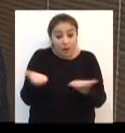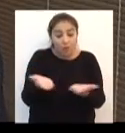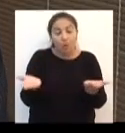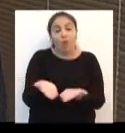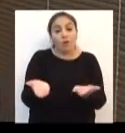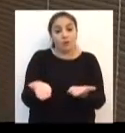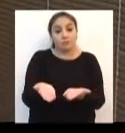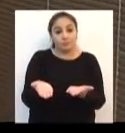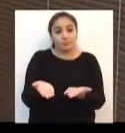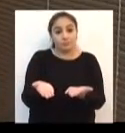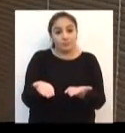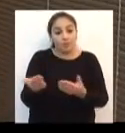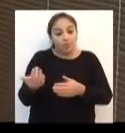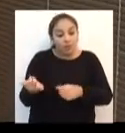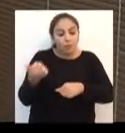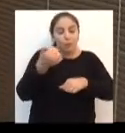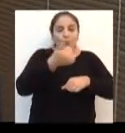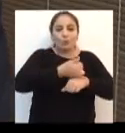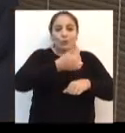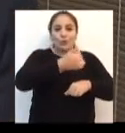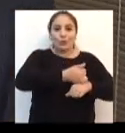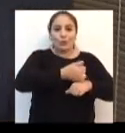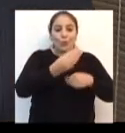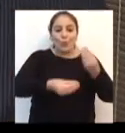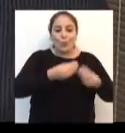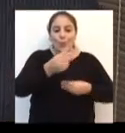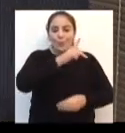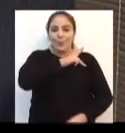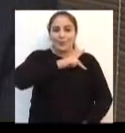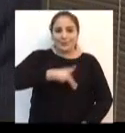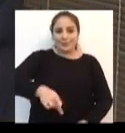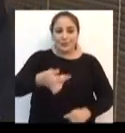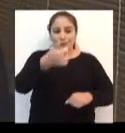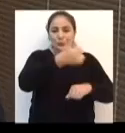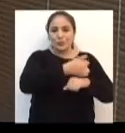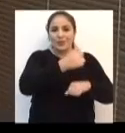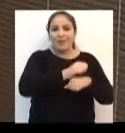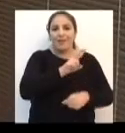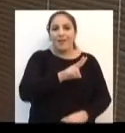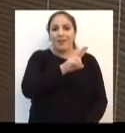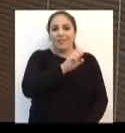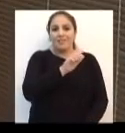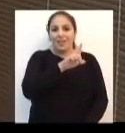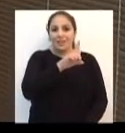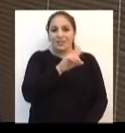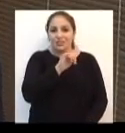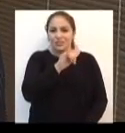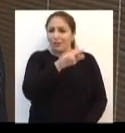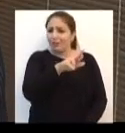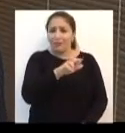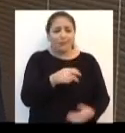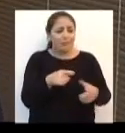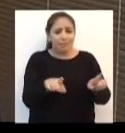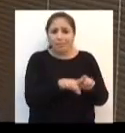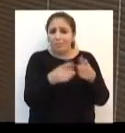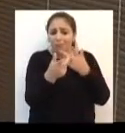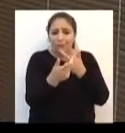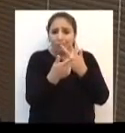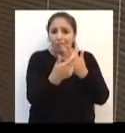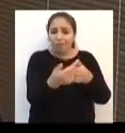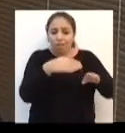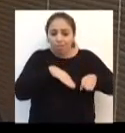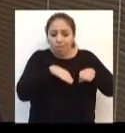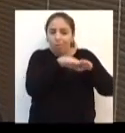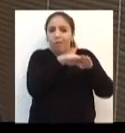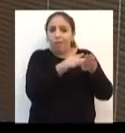Supremo Tribunal encaminhou como presidente interino o Valdir Maranhão, que é um corrupto